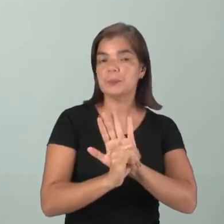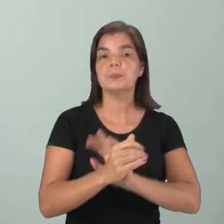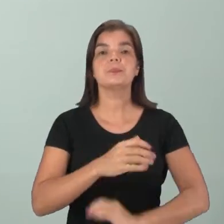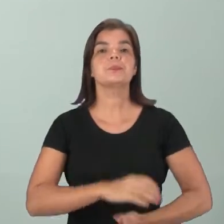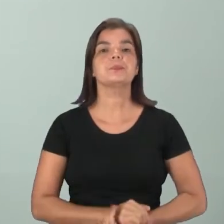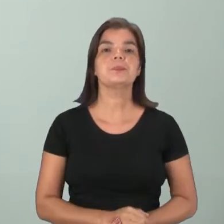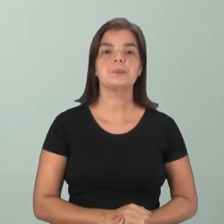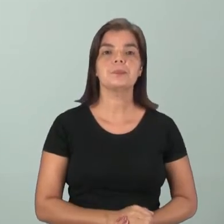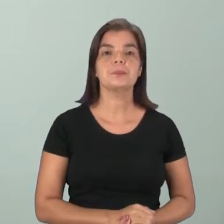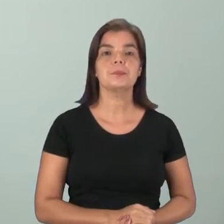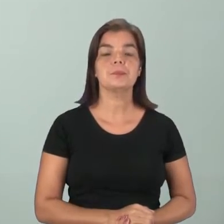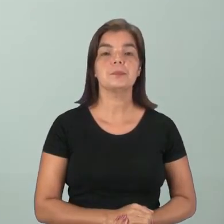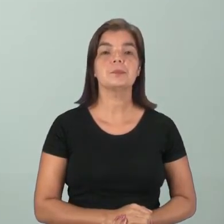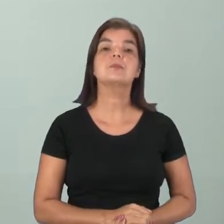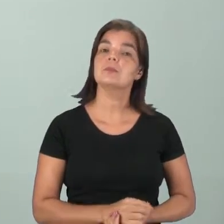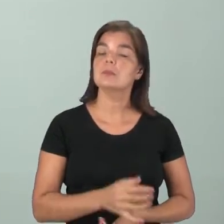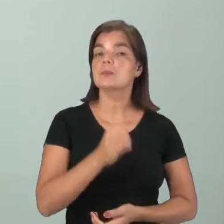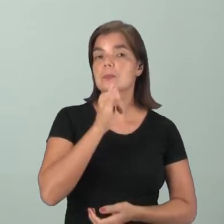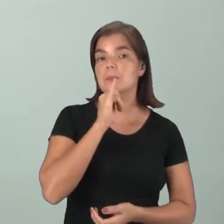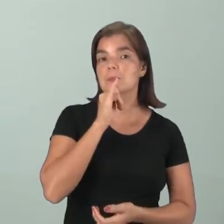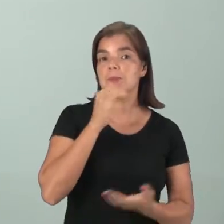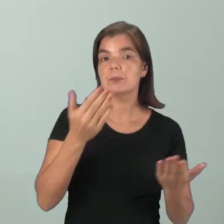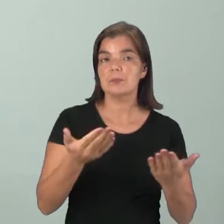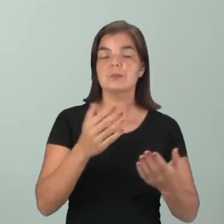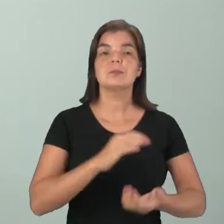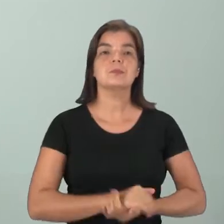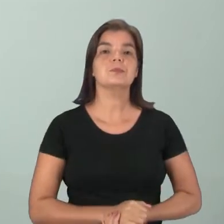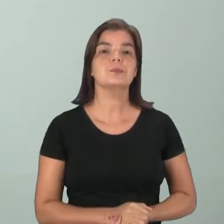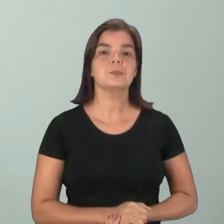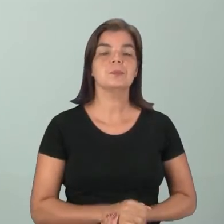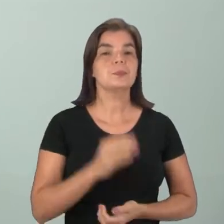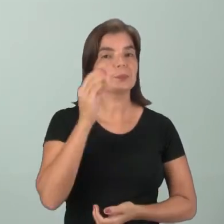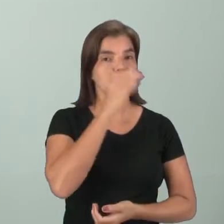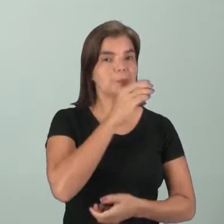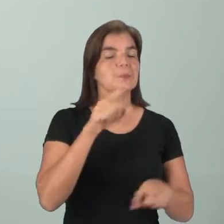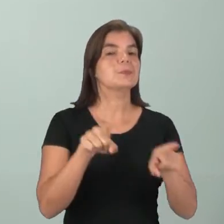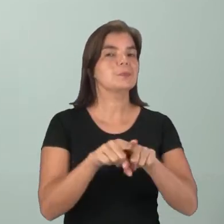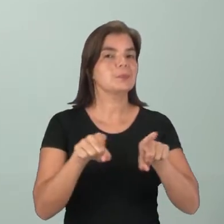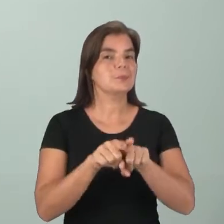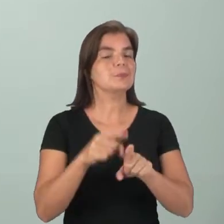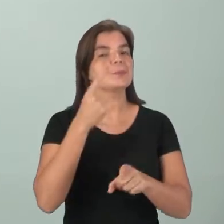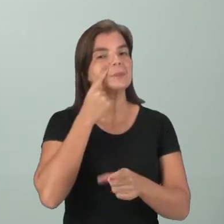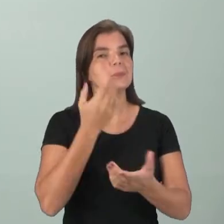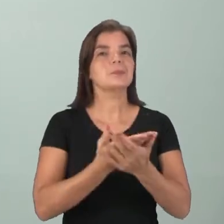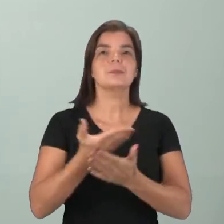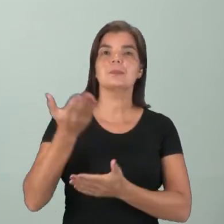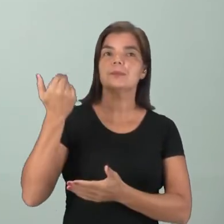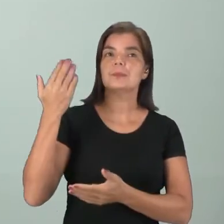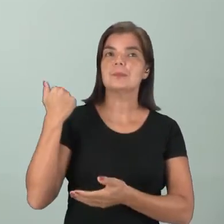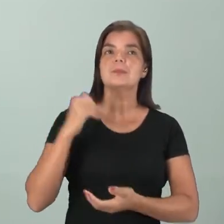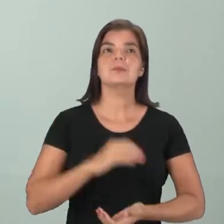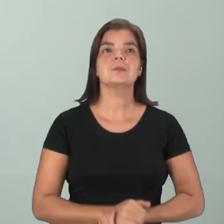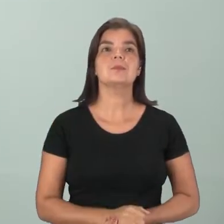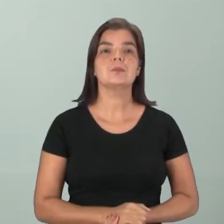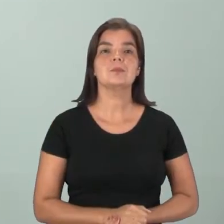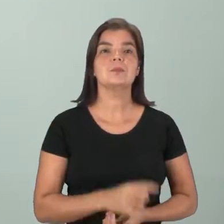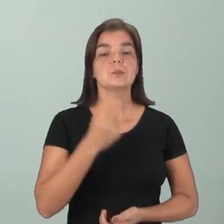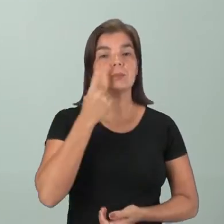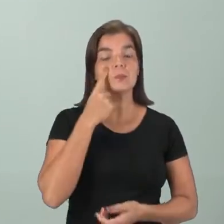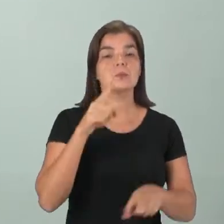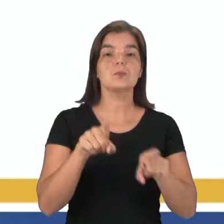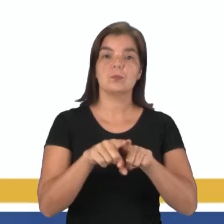sua própria identidade, certo? E eu disse que ia trazer exemplos para vocês, então vamos ver esses exemplos rapidamente, que a gente também já viu nas outras